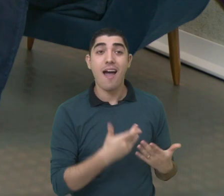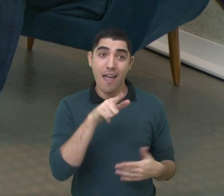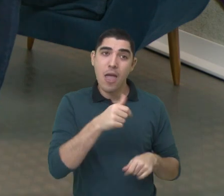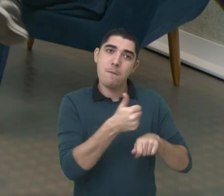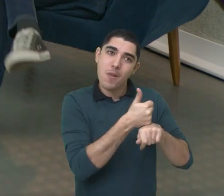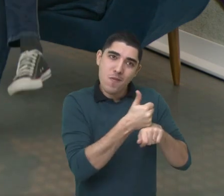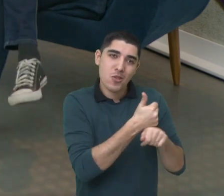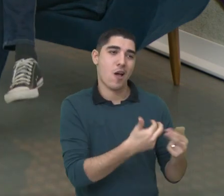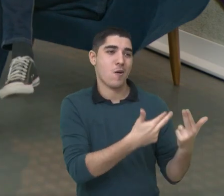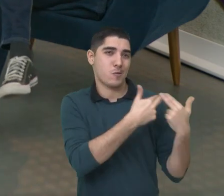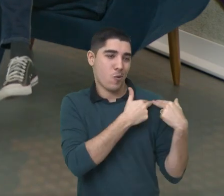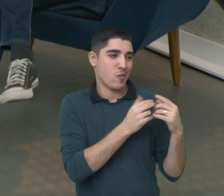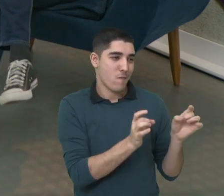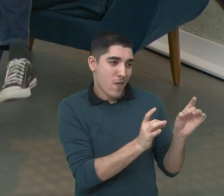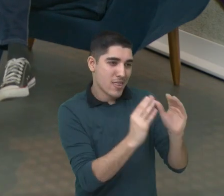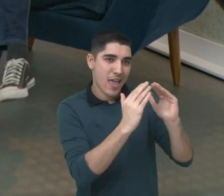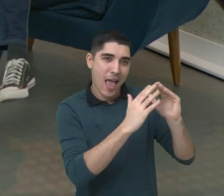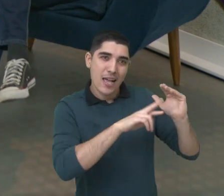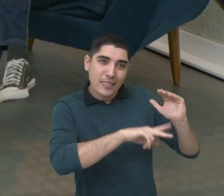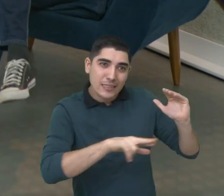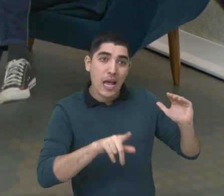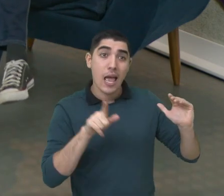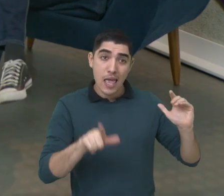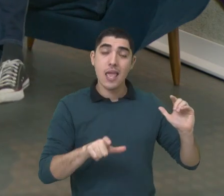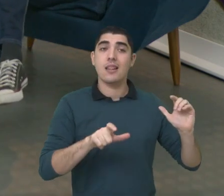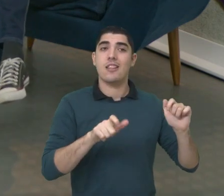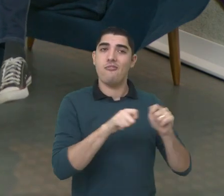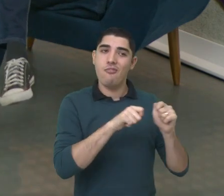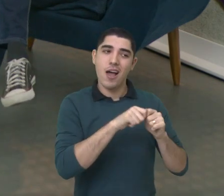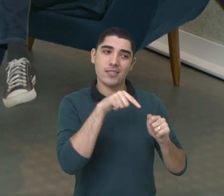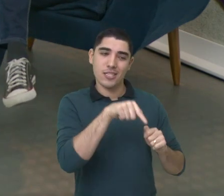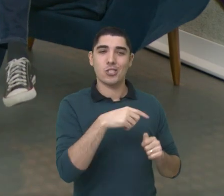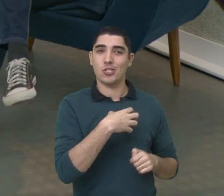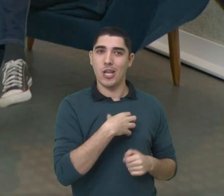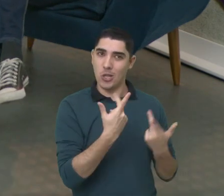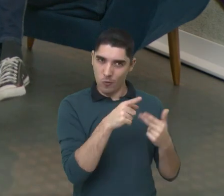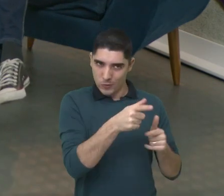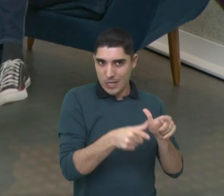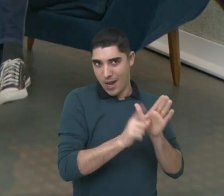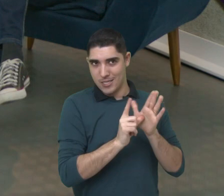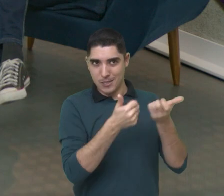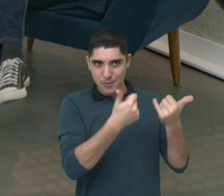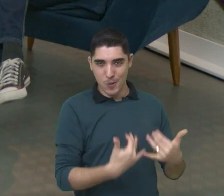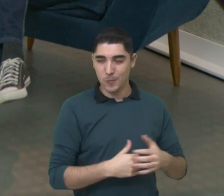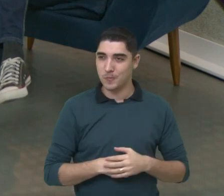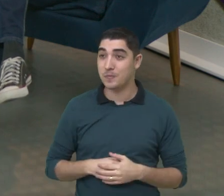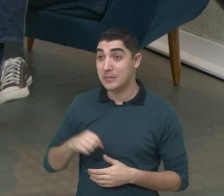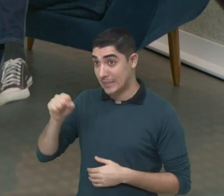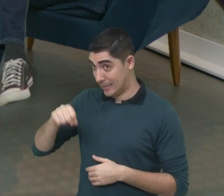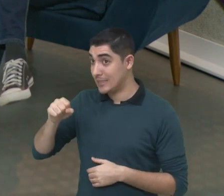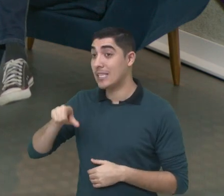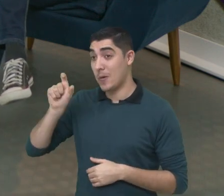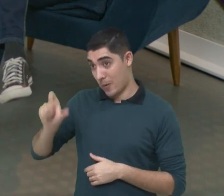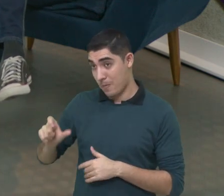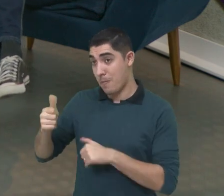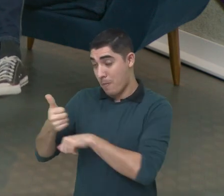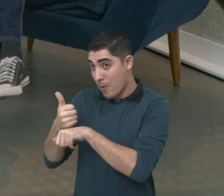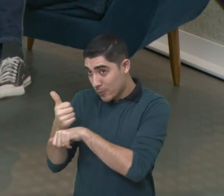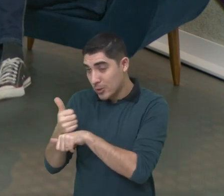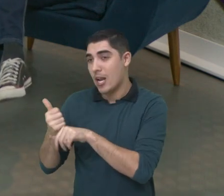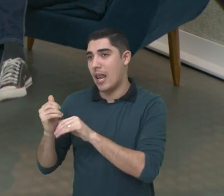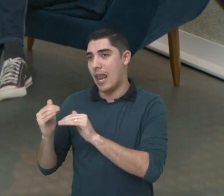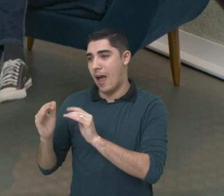de imóveis que é o responsável por gerar todo esse trâmite, como você falou no primeiro bloco, não é mesmo? Nossa, o corretor de imóveis é